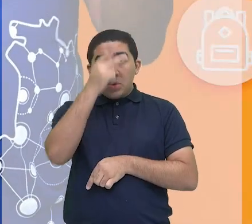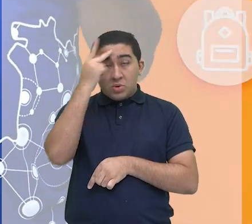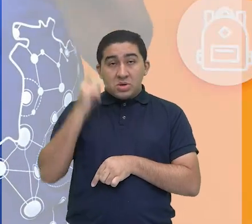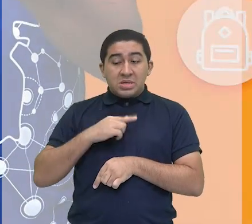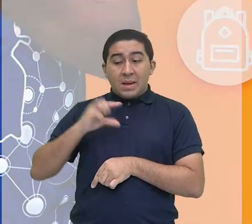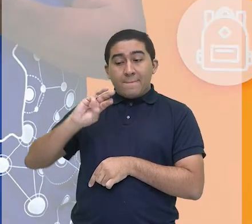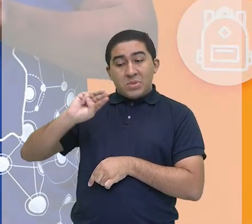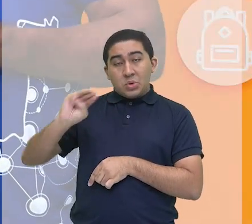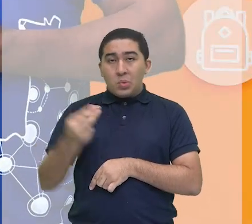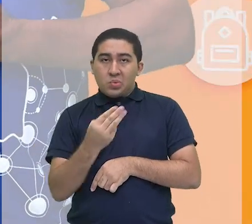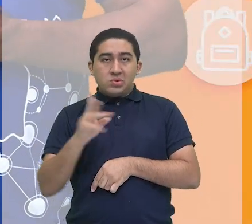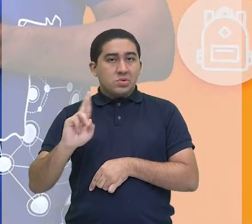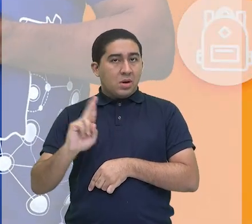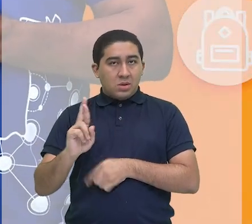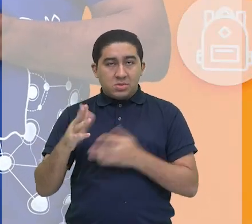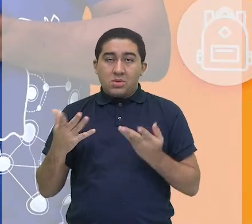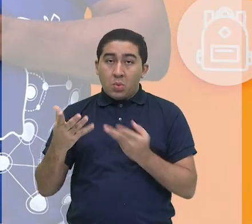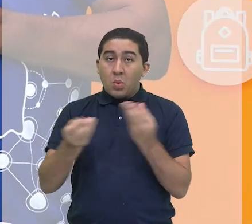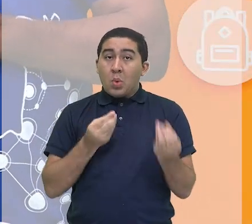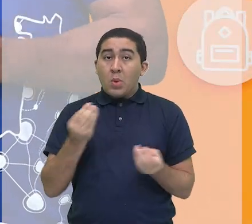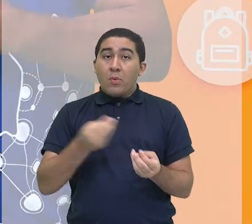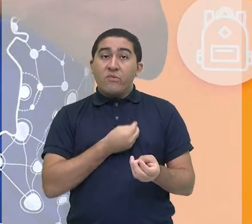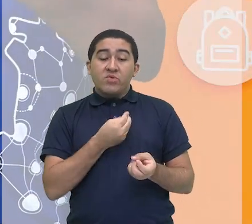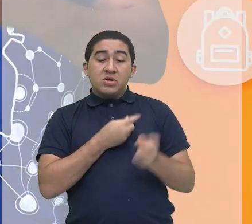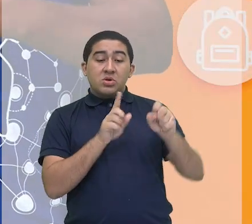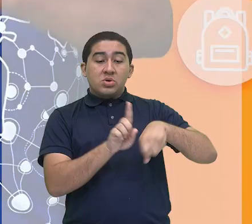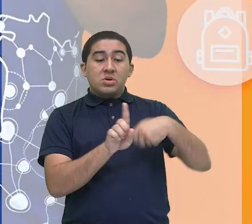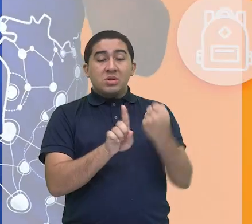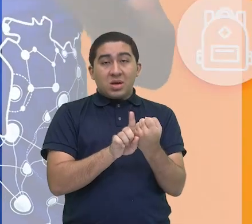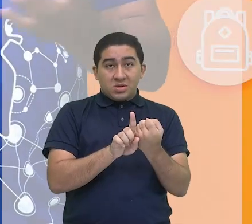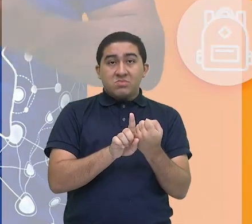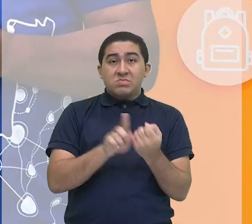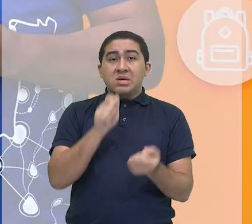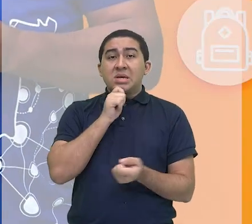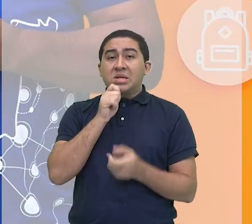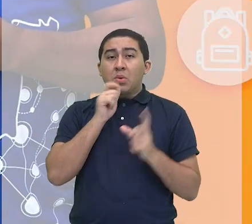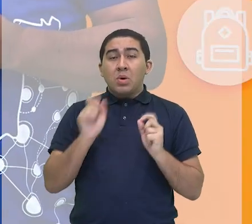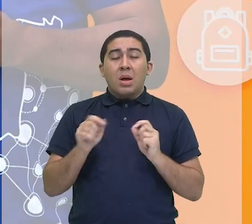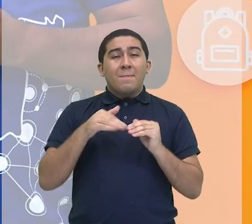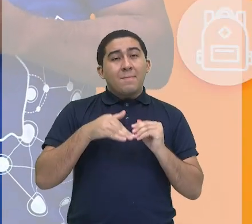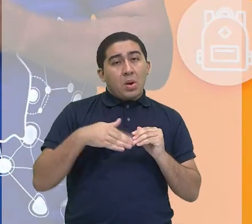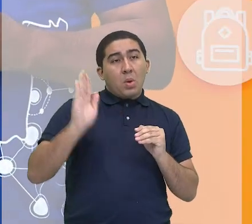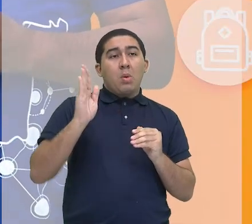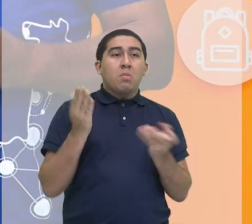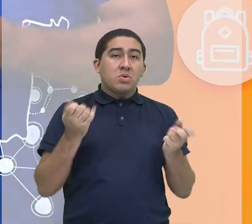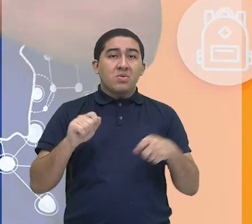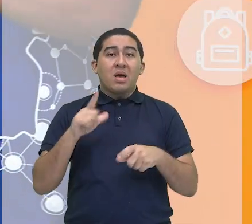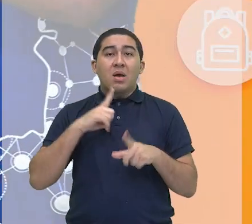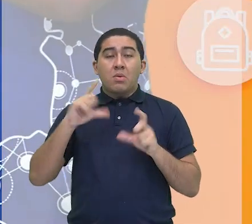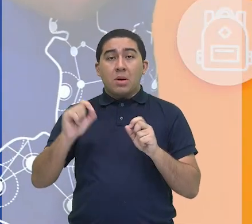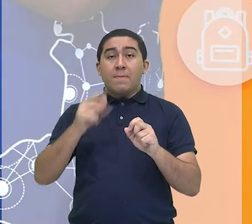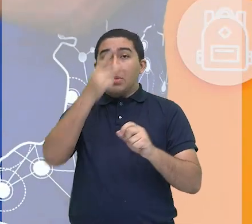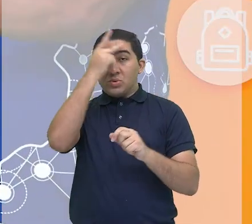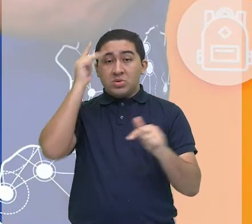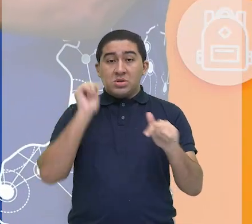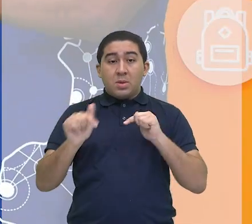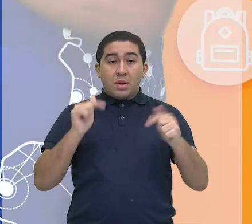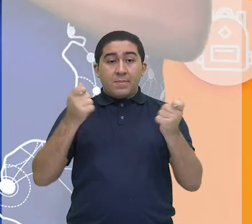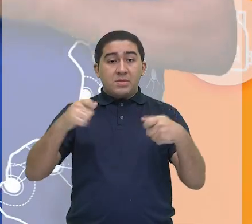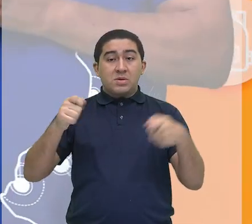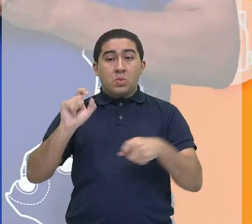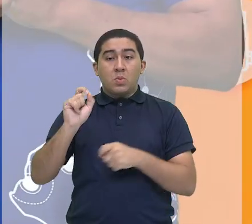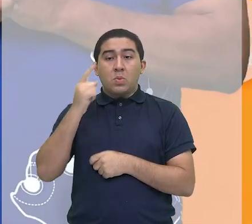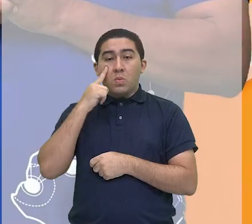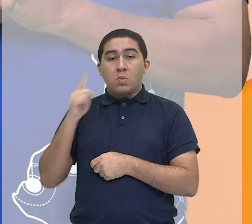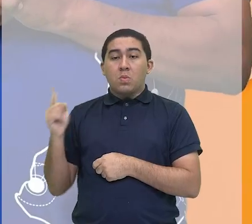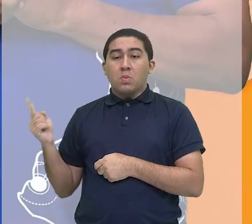se convive numa sociedade, né? Quando, na verdade, a grande maioria é trabalhador? Então, muitas vezes é preciso isso aqui, ó.